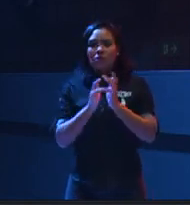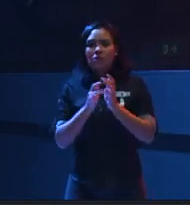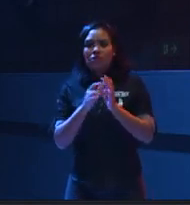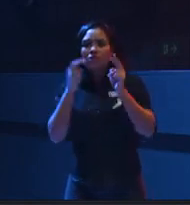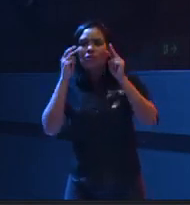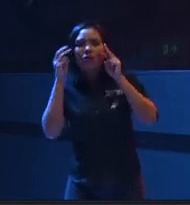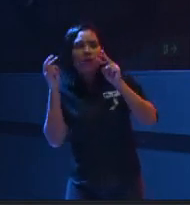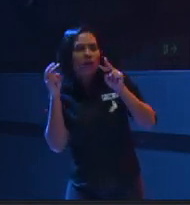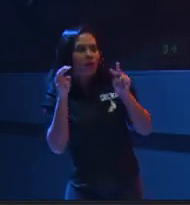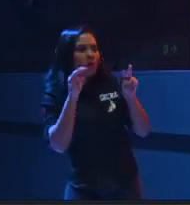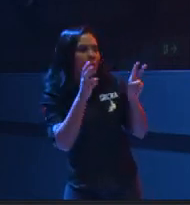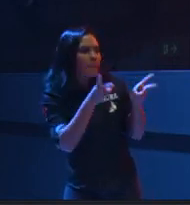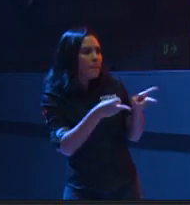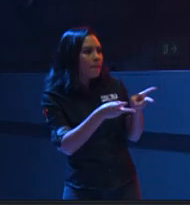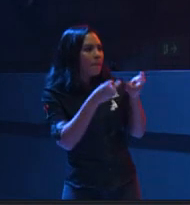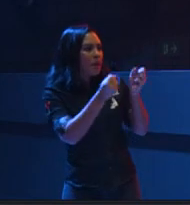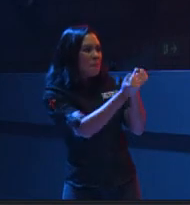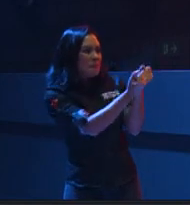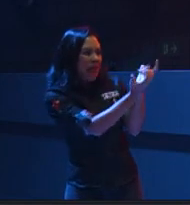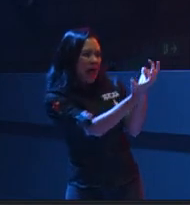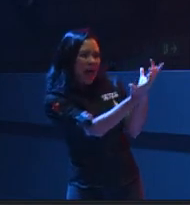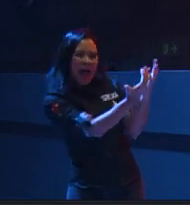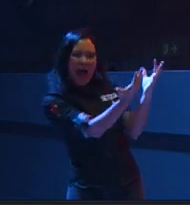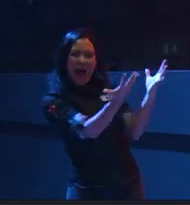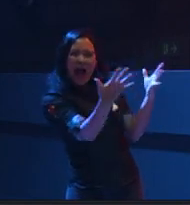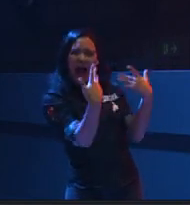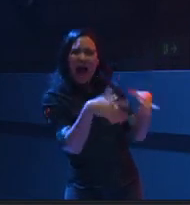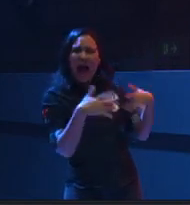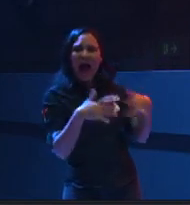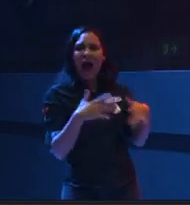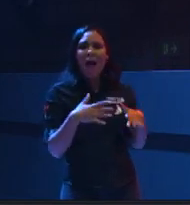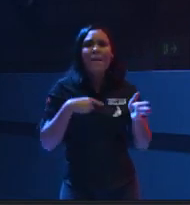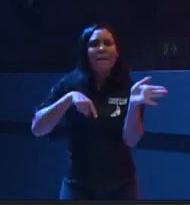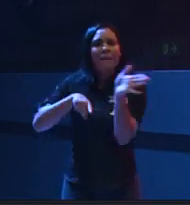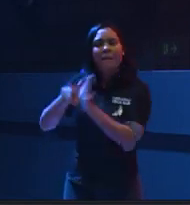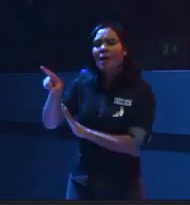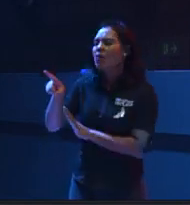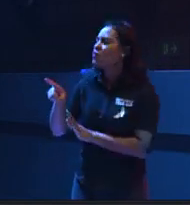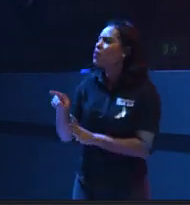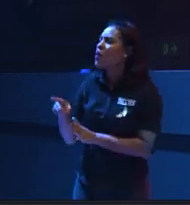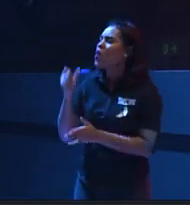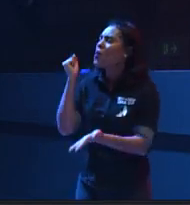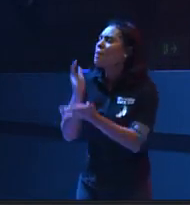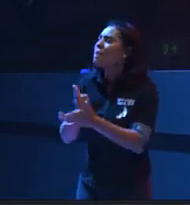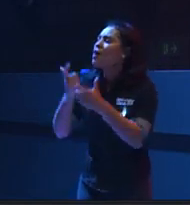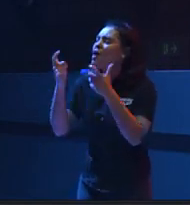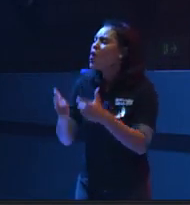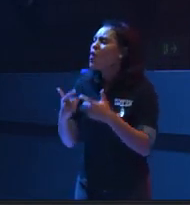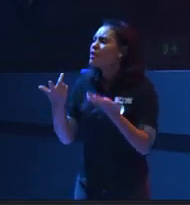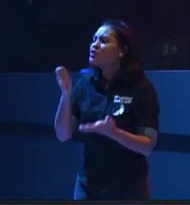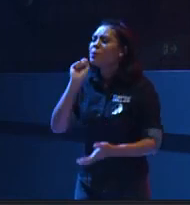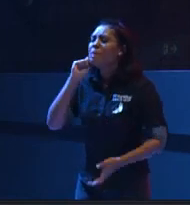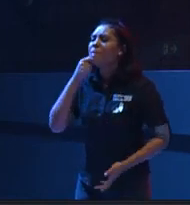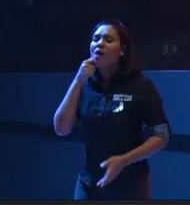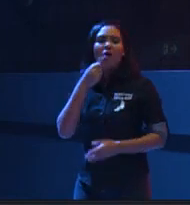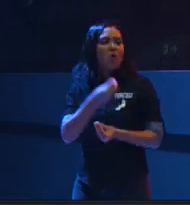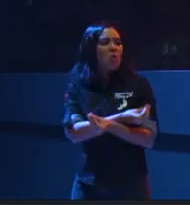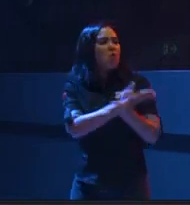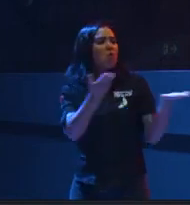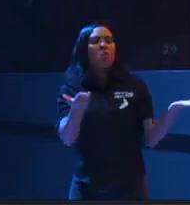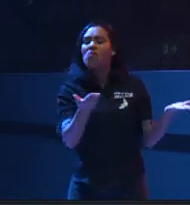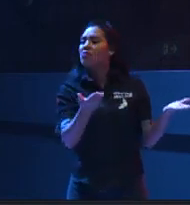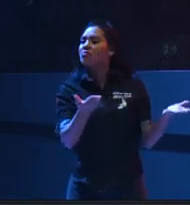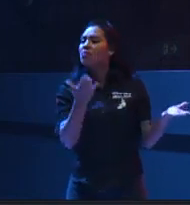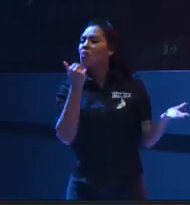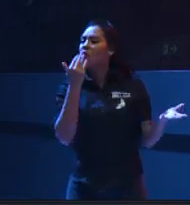aproximava Jesus disse a Filipe onde compraremos pão para esse povo comer fez essa pergunta apenas para